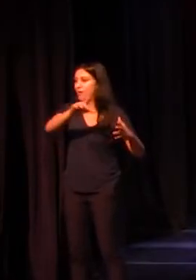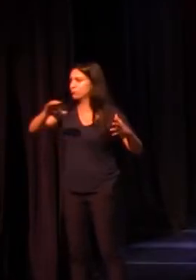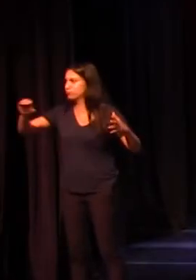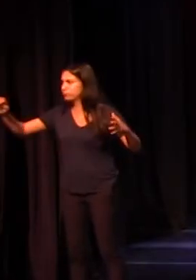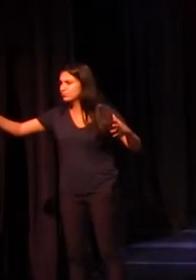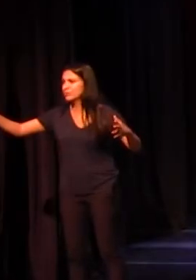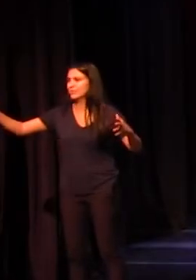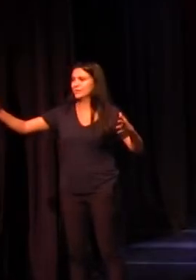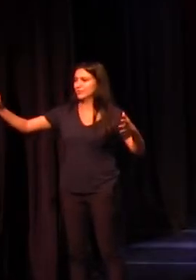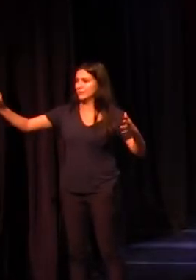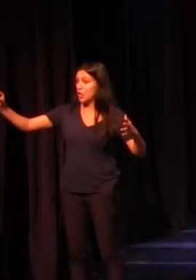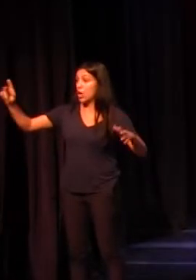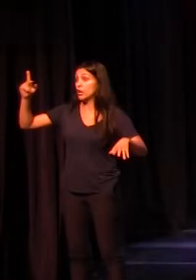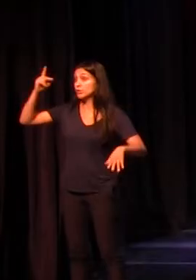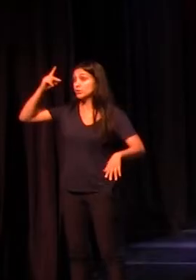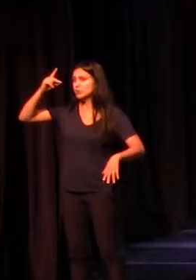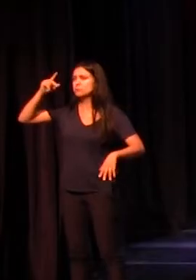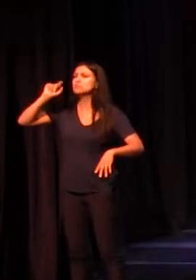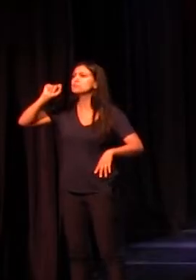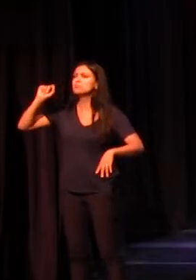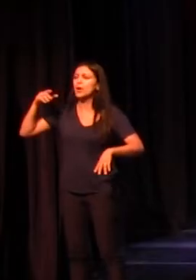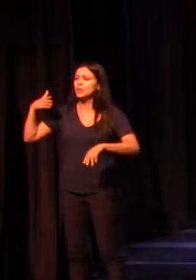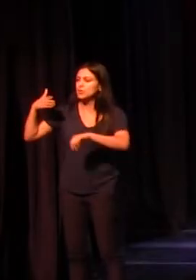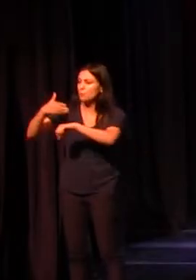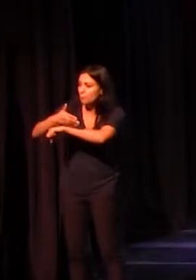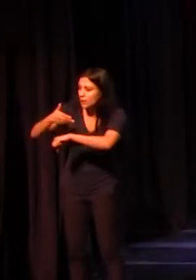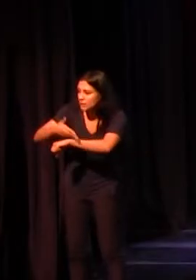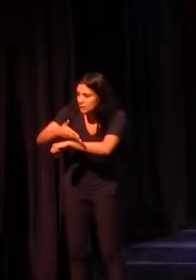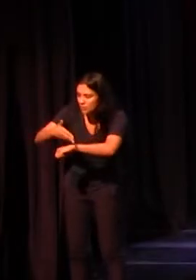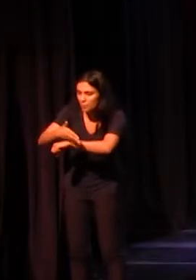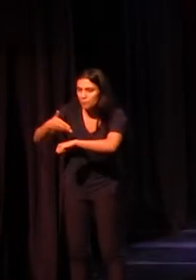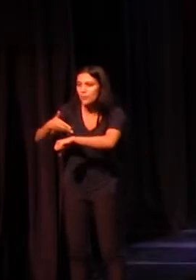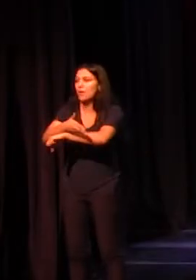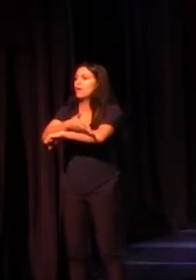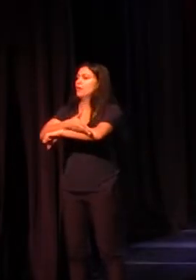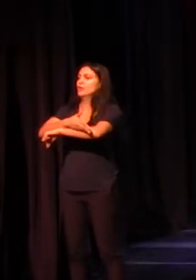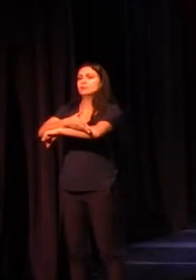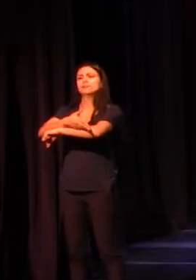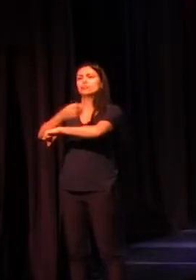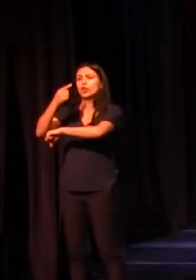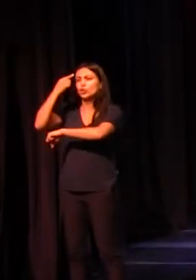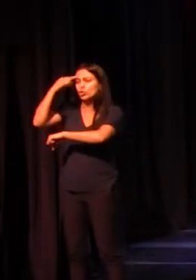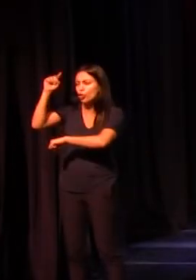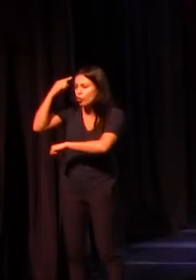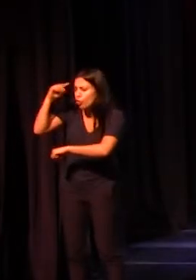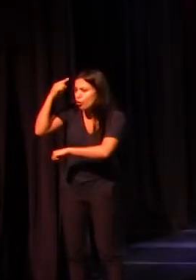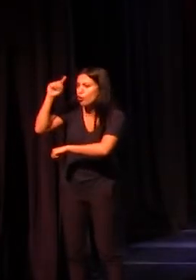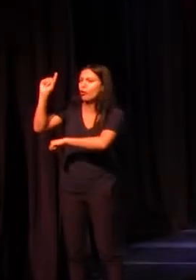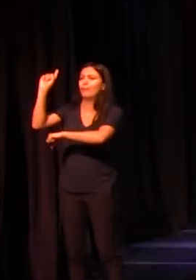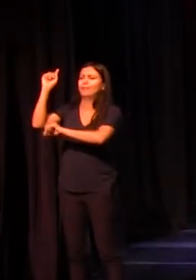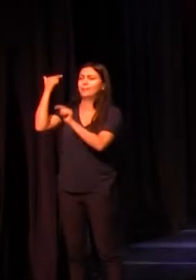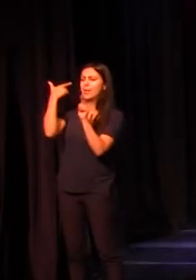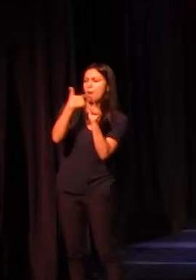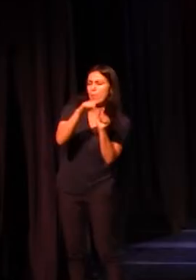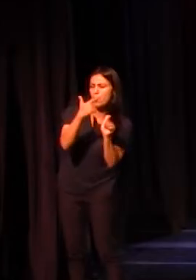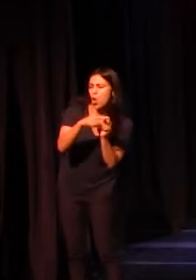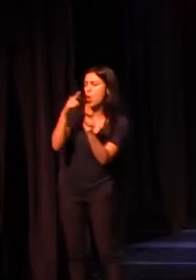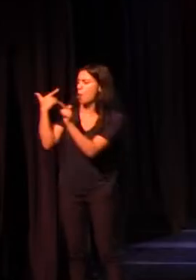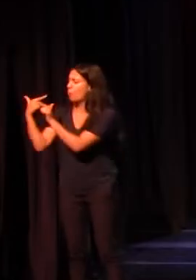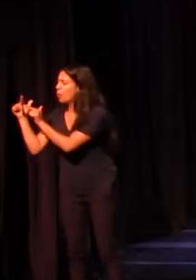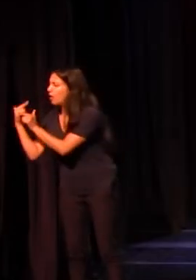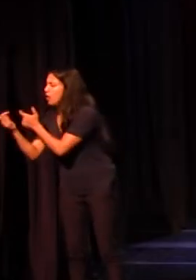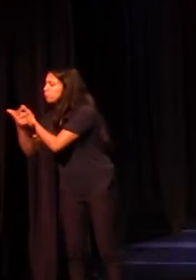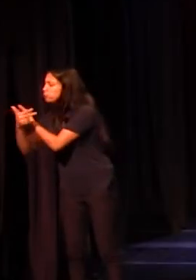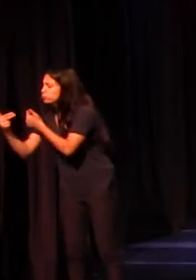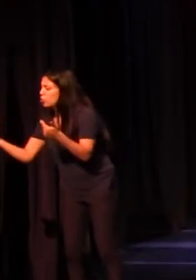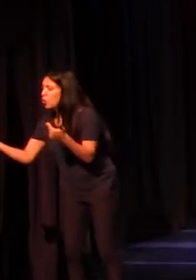que participaram do GT trouxessem aquelas indagações que estavam acontecendo na sua região. Então, isso é importante,